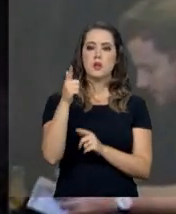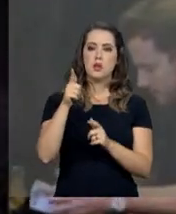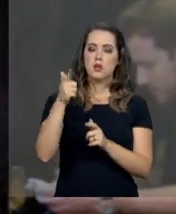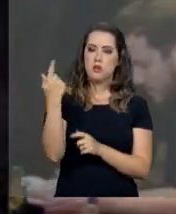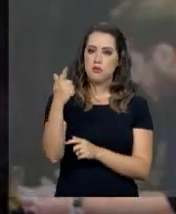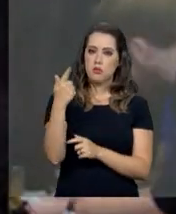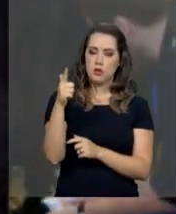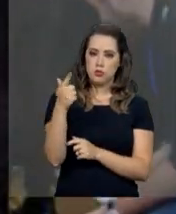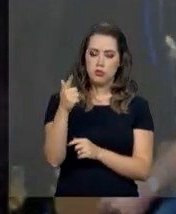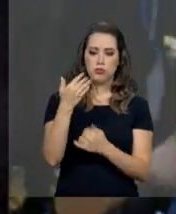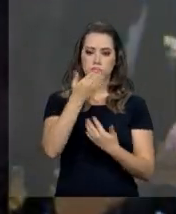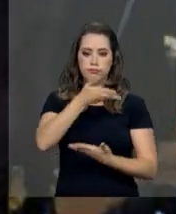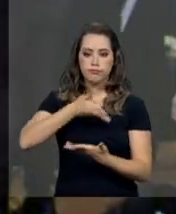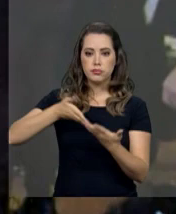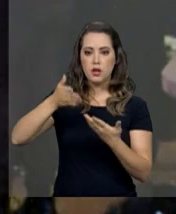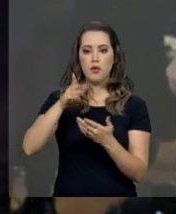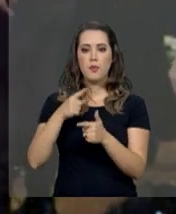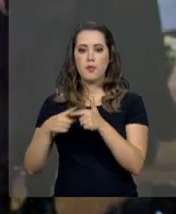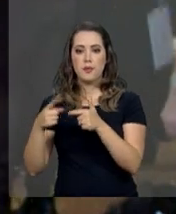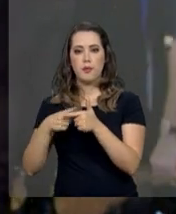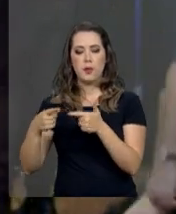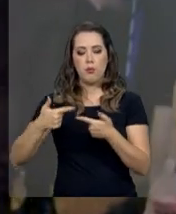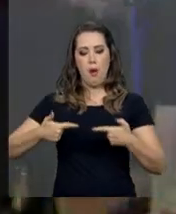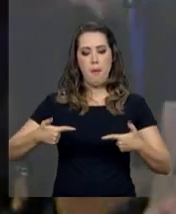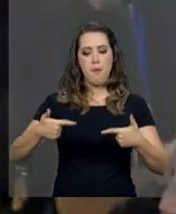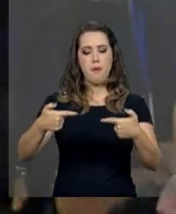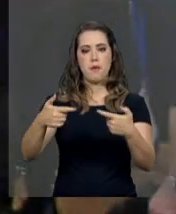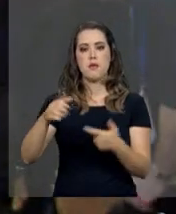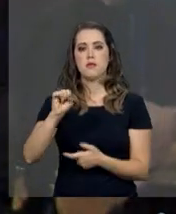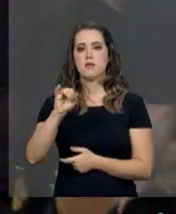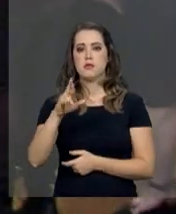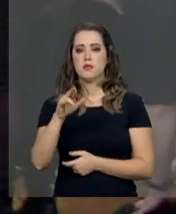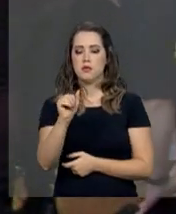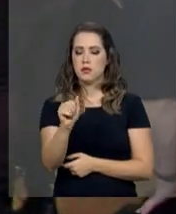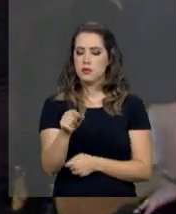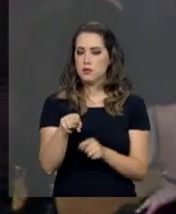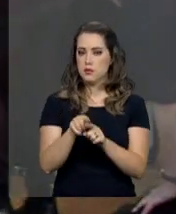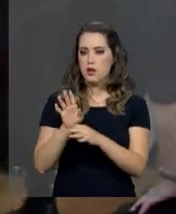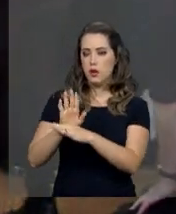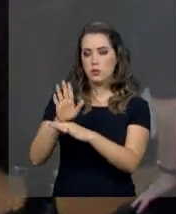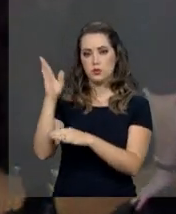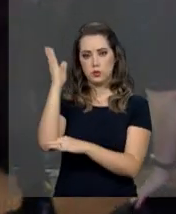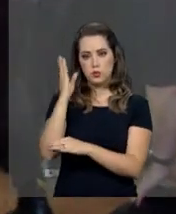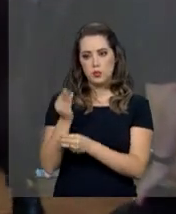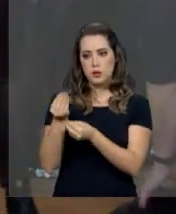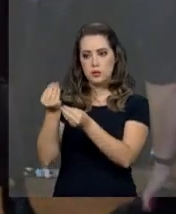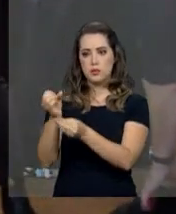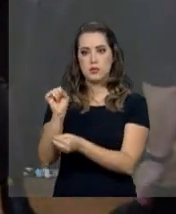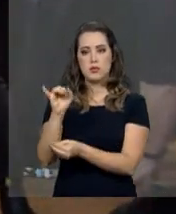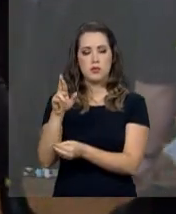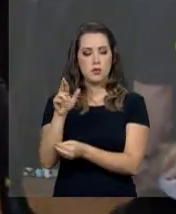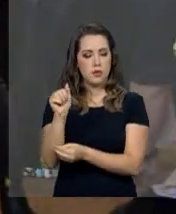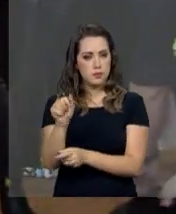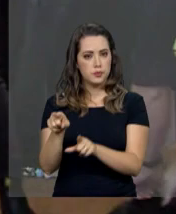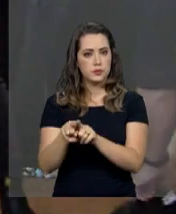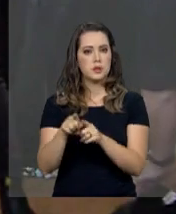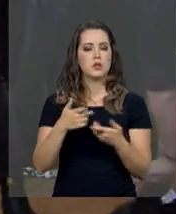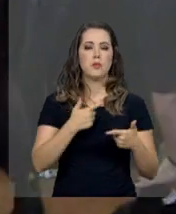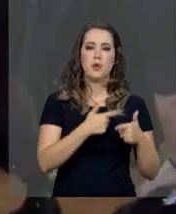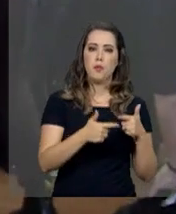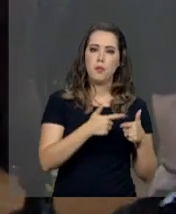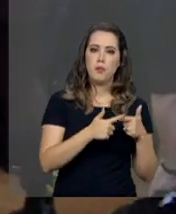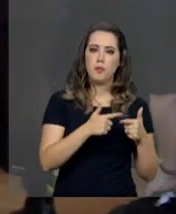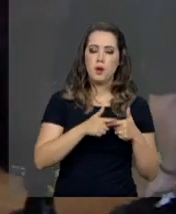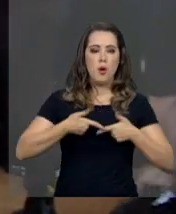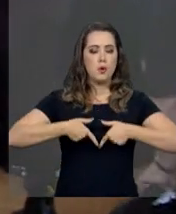como por exemplo a crise na síria a ajuda que o brasil emprestado ao país e também por exemplo a crise entre israel